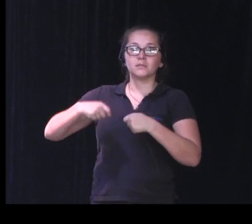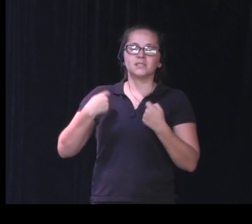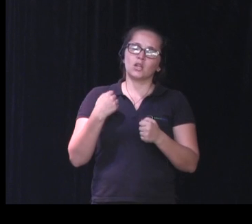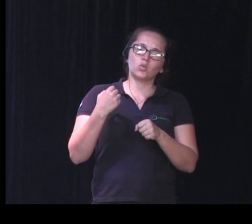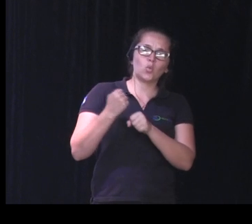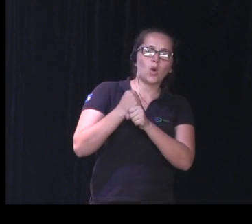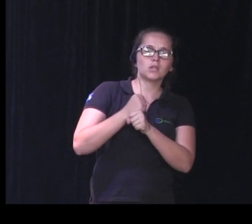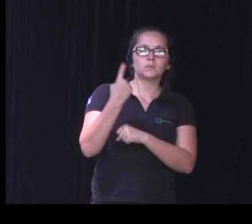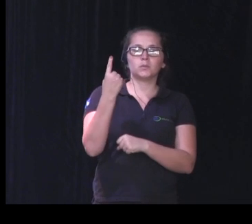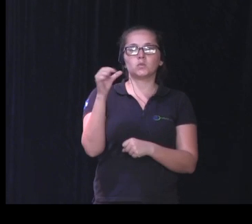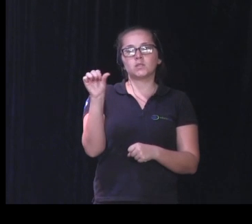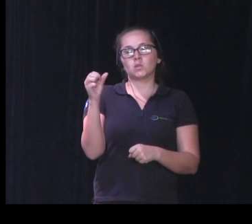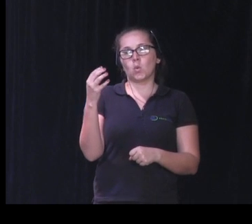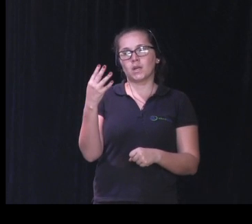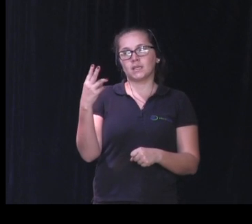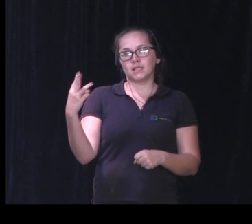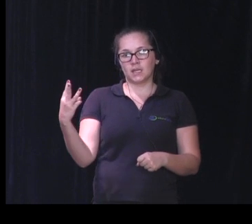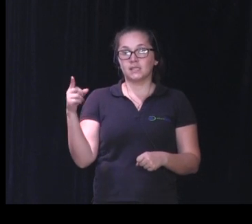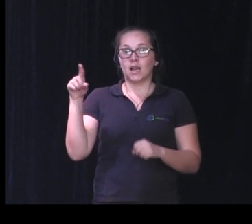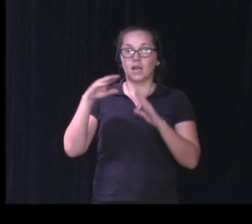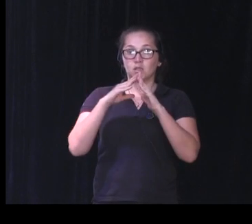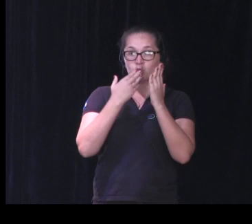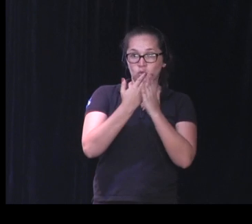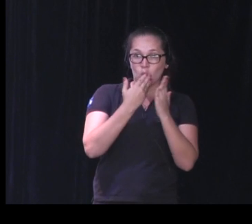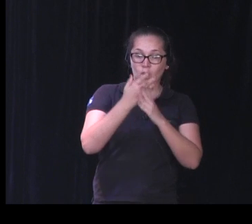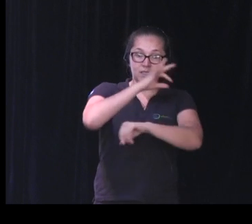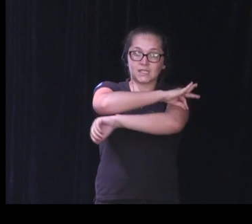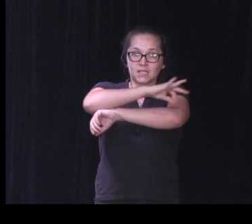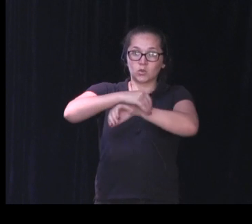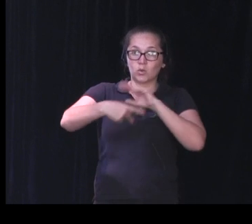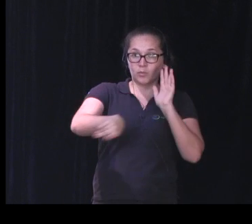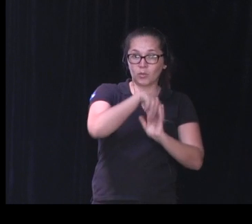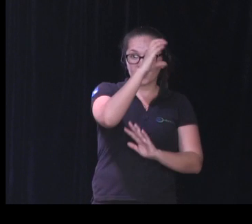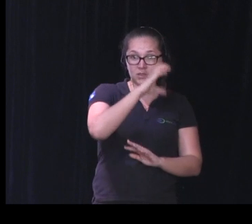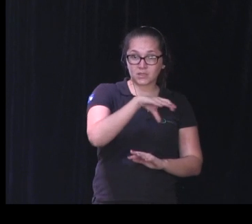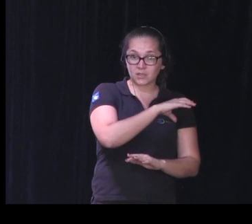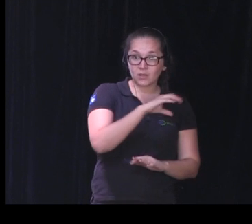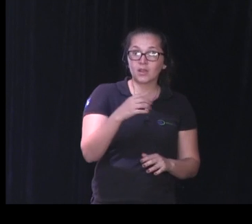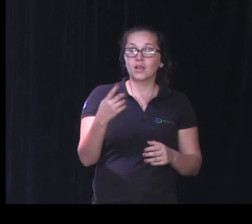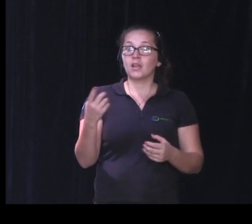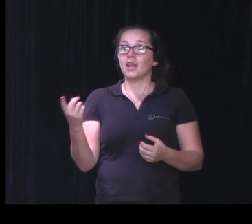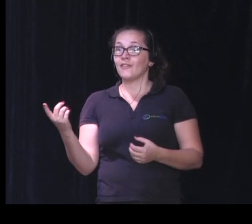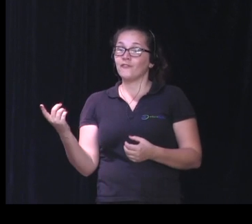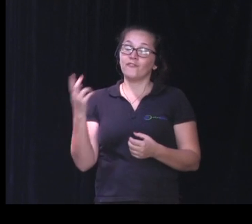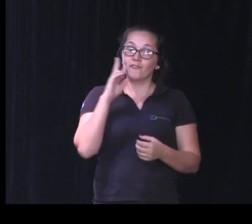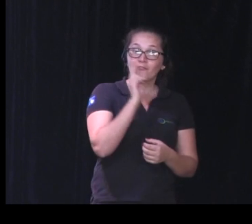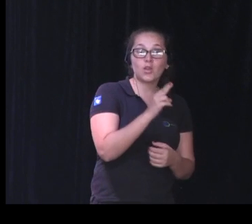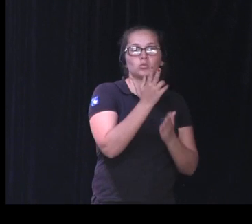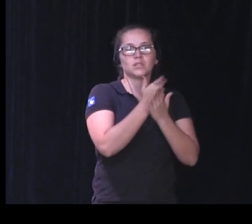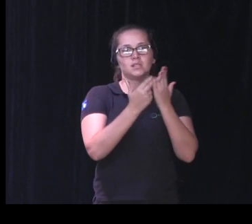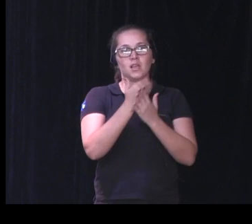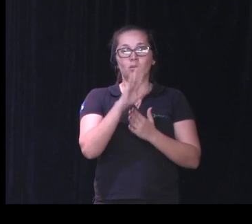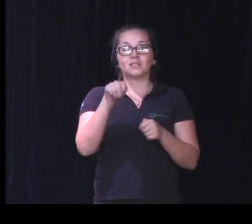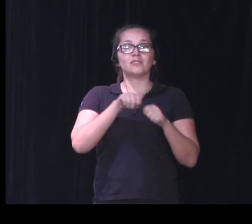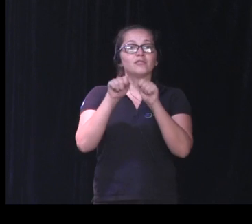planeta, e foi precisamente no ano de 1943. A Escola de Arquitetura Católica de Valparaíso vai